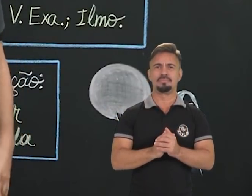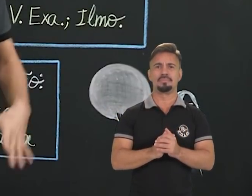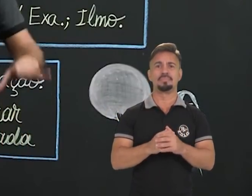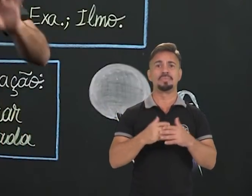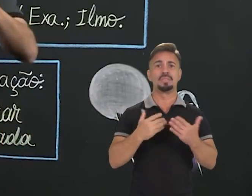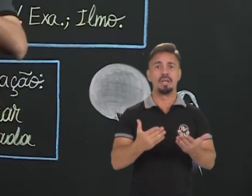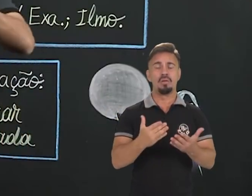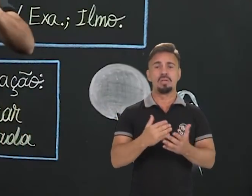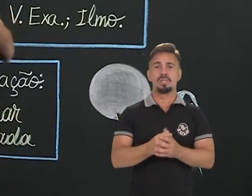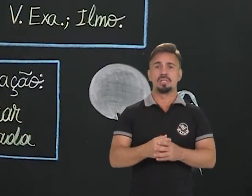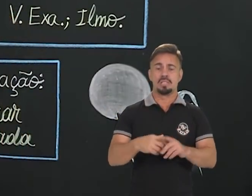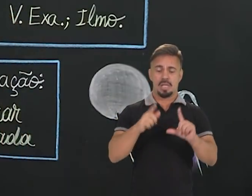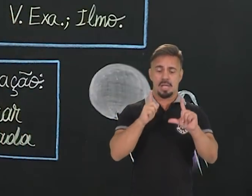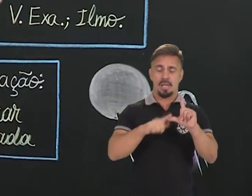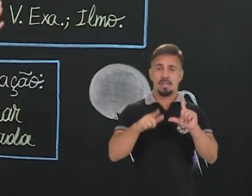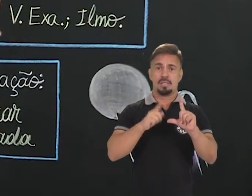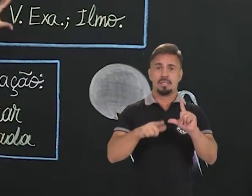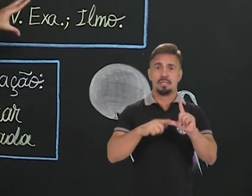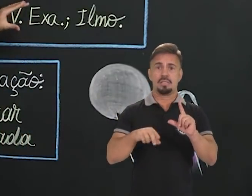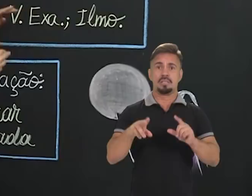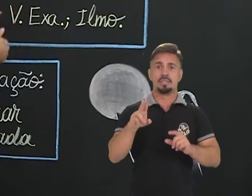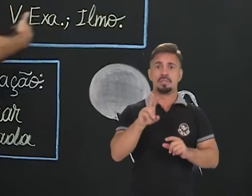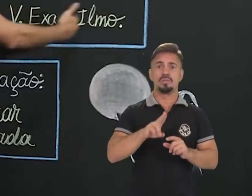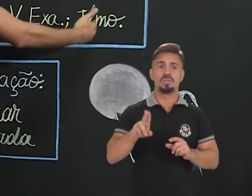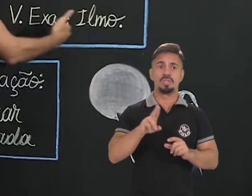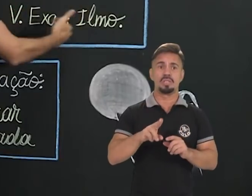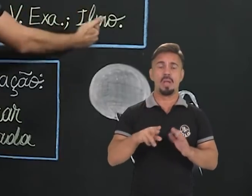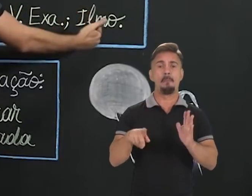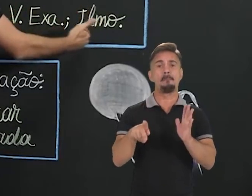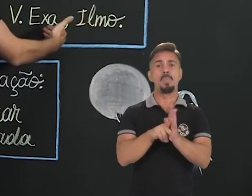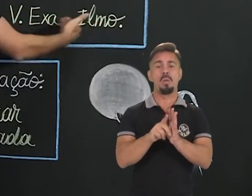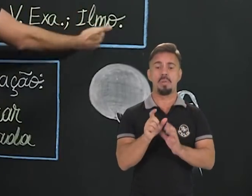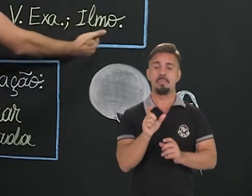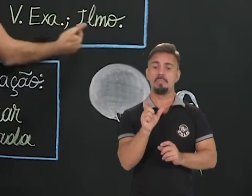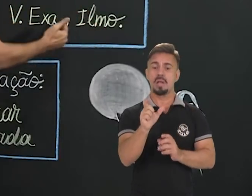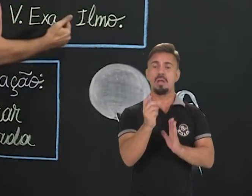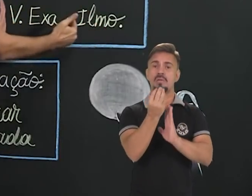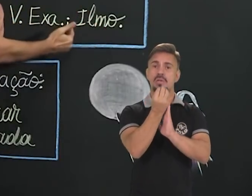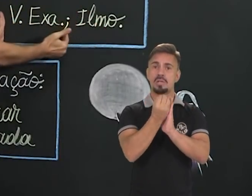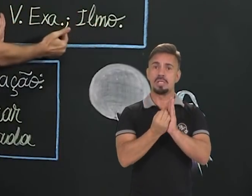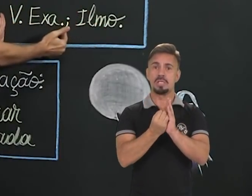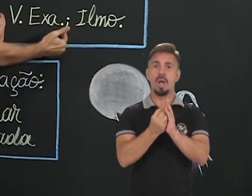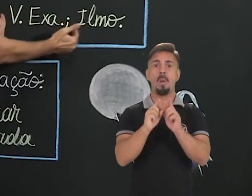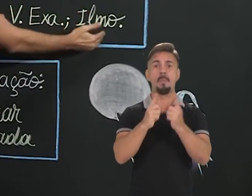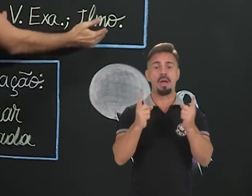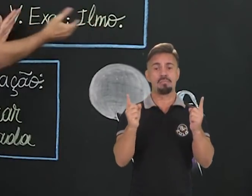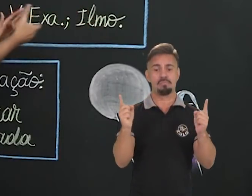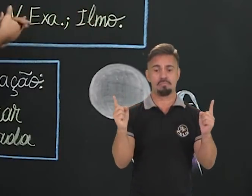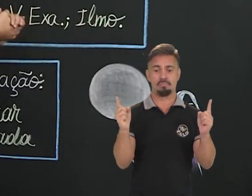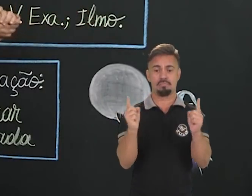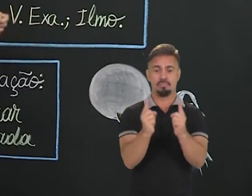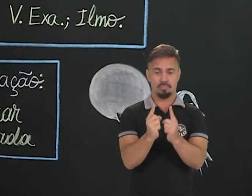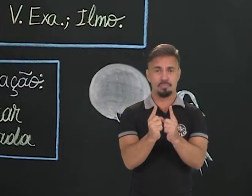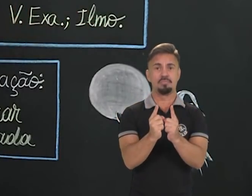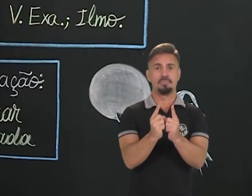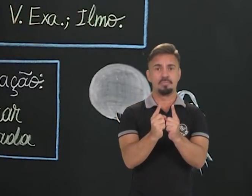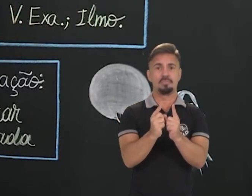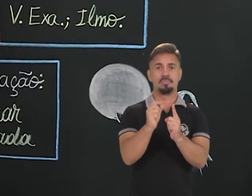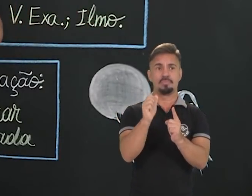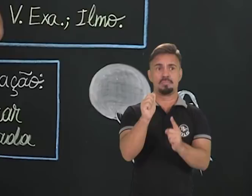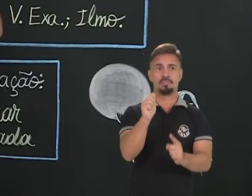abreviatura. Então, quando essas letras que são utilizadas são da própria palavra original e a gente faz essa junção, a gente chama de